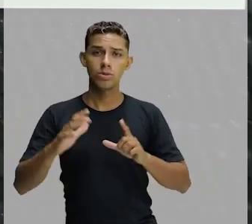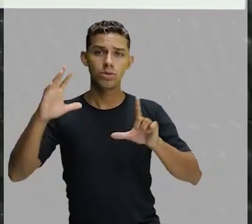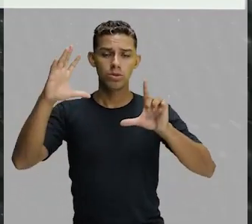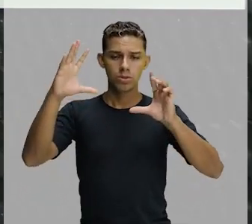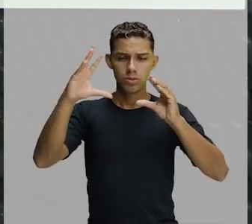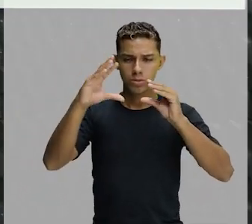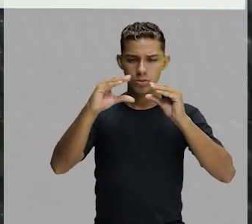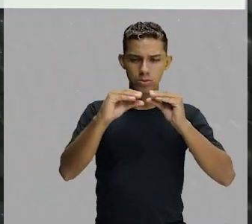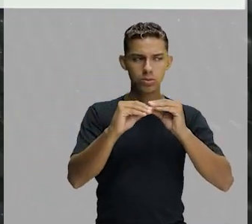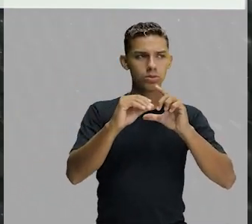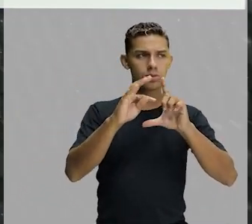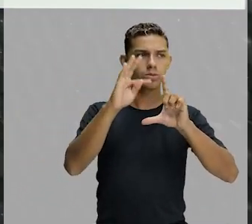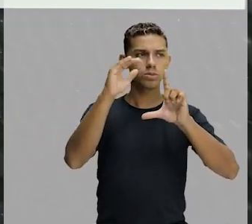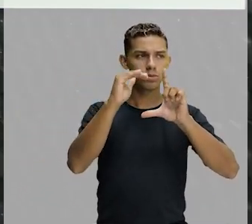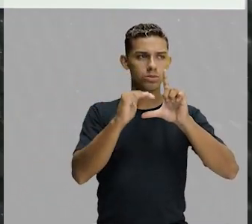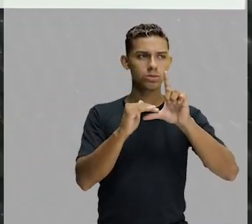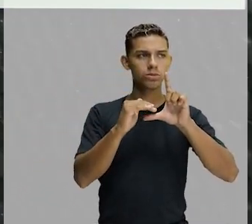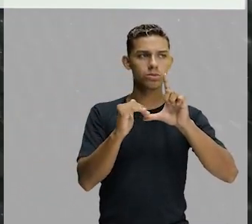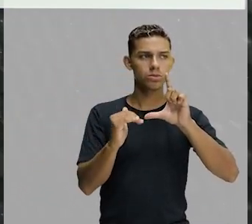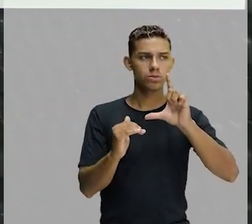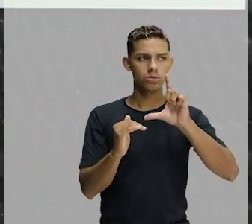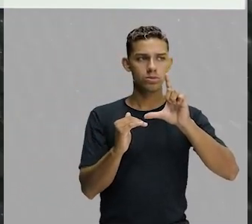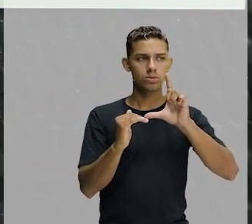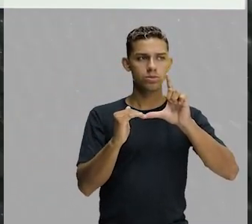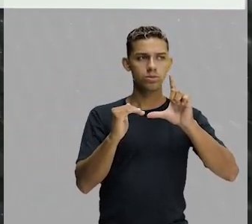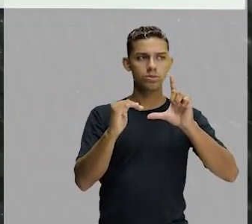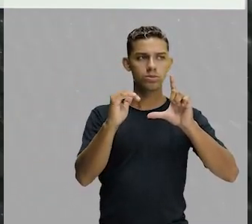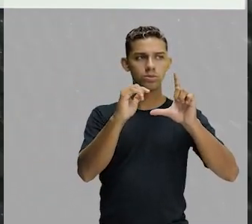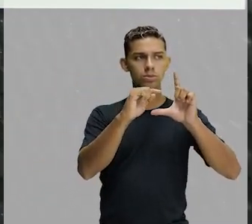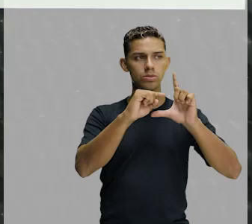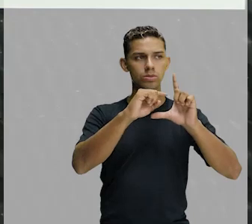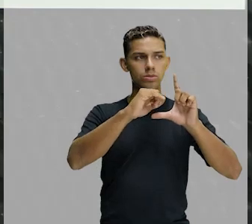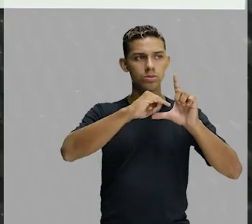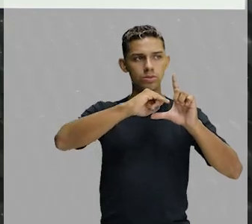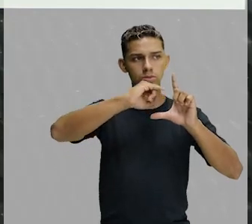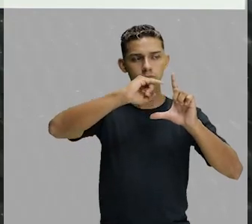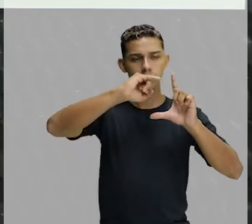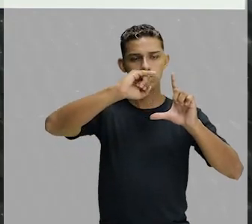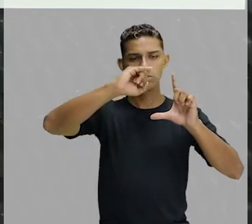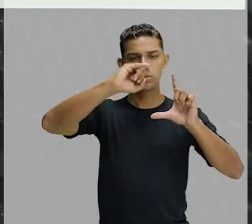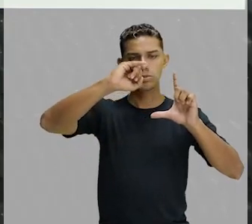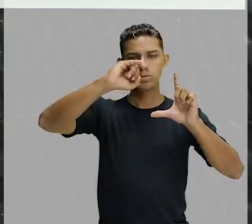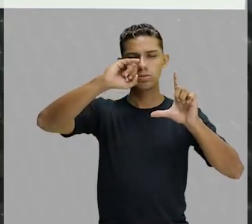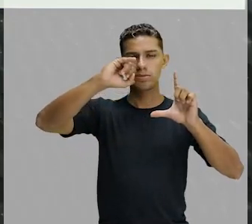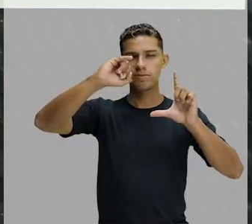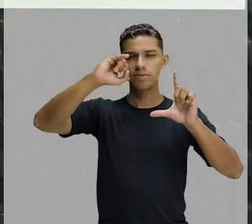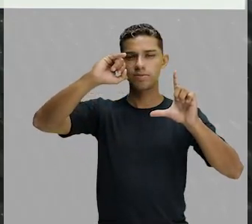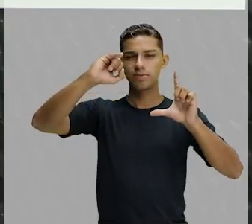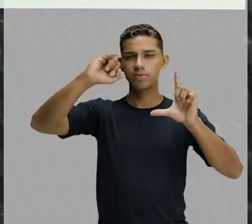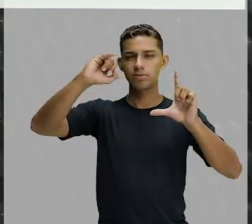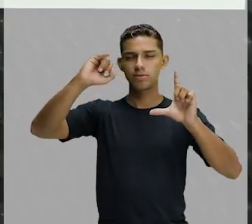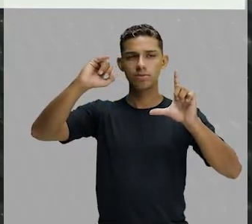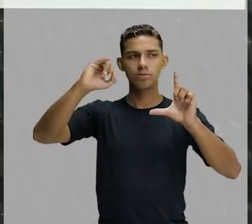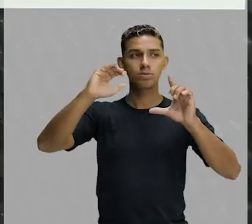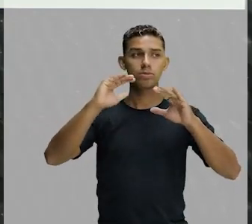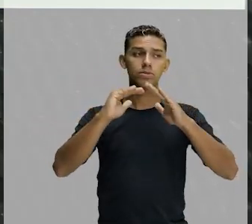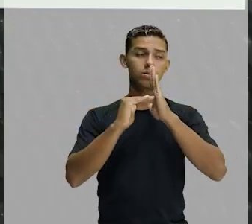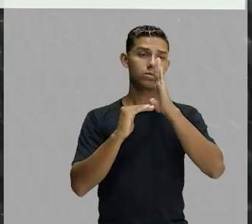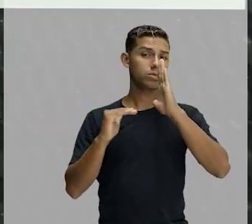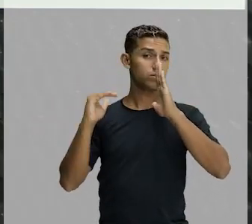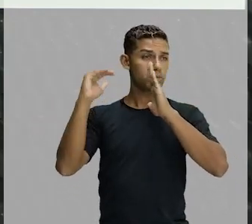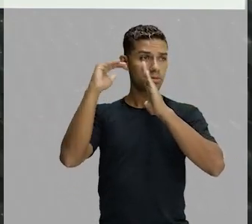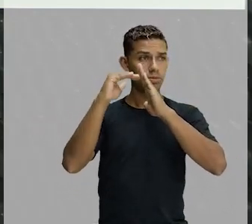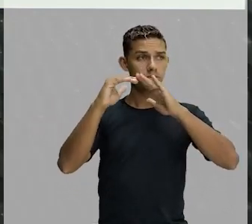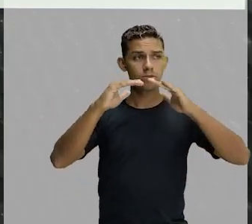taxa menor. Agora, quando se aumenta a intensidade luminosa, essa taxa fotossintética ela vai aumentando. Vai chegar um